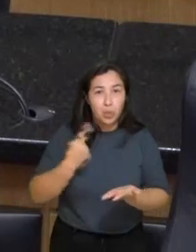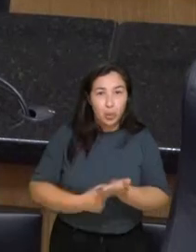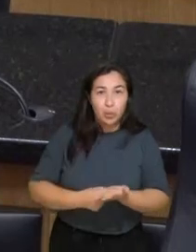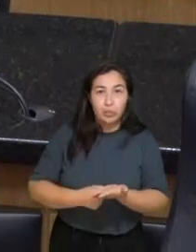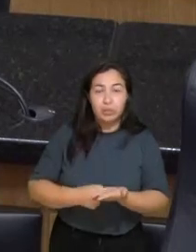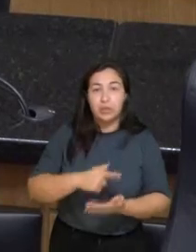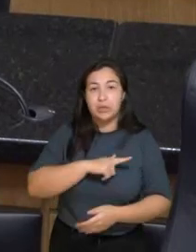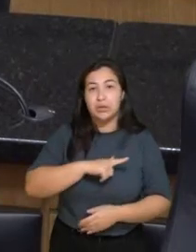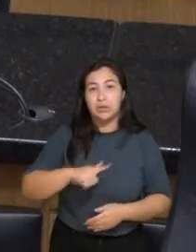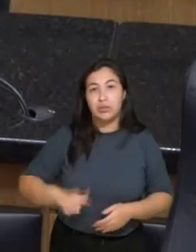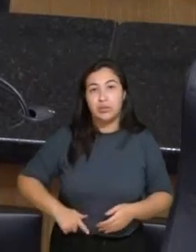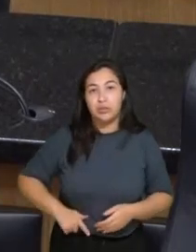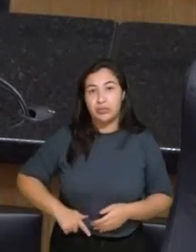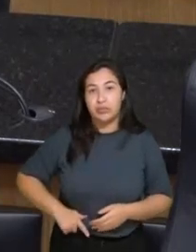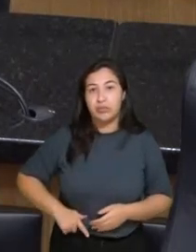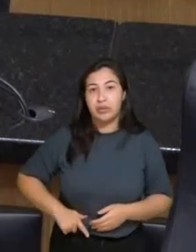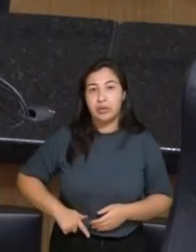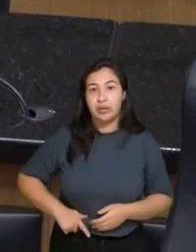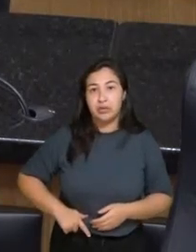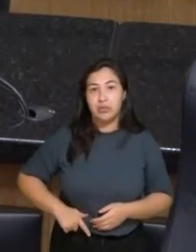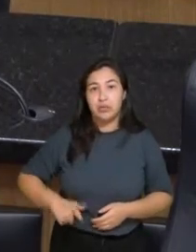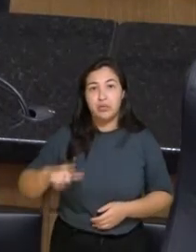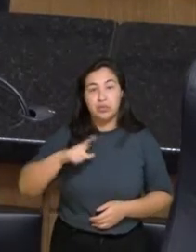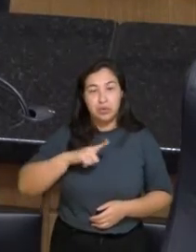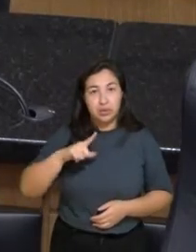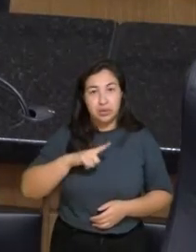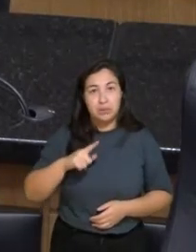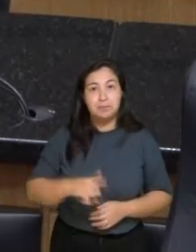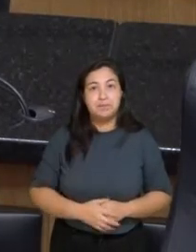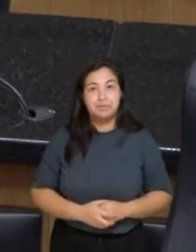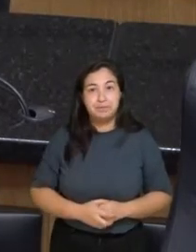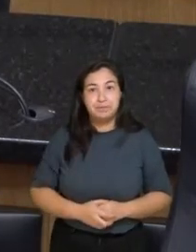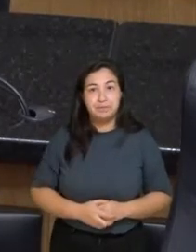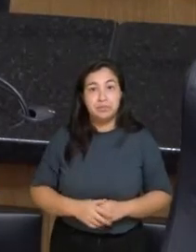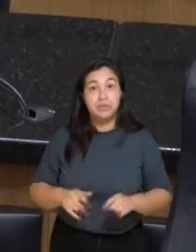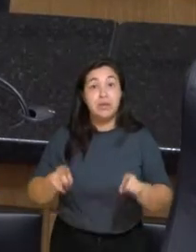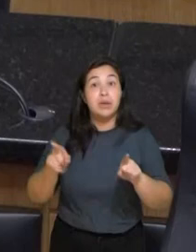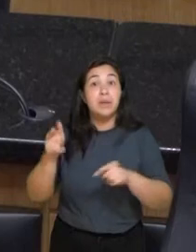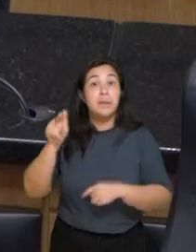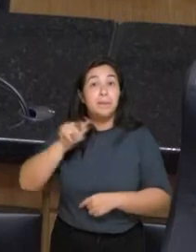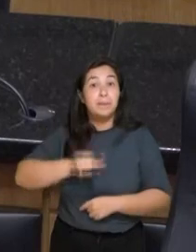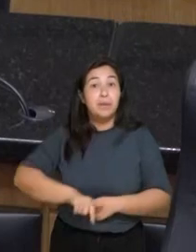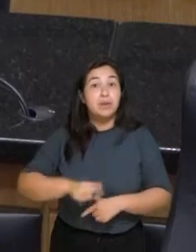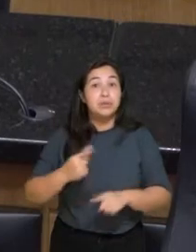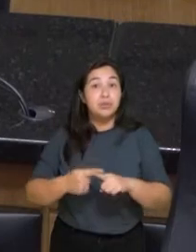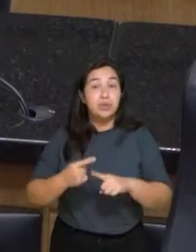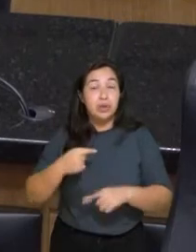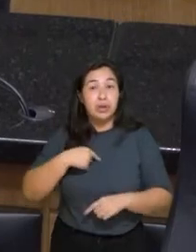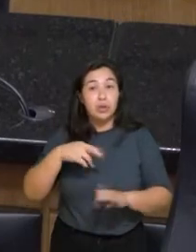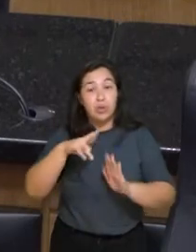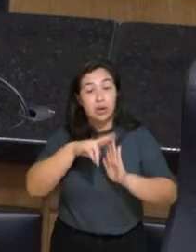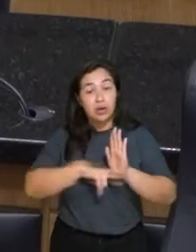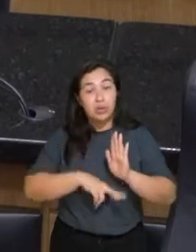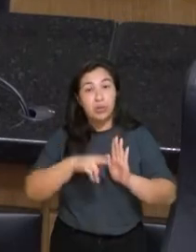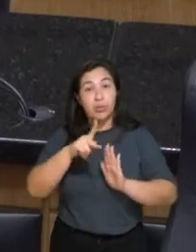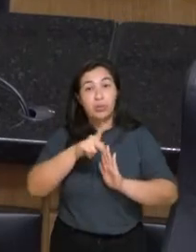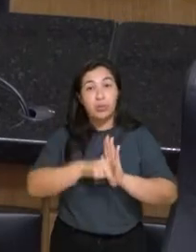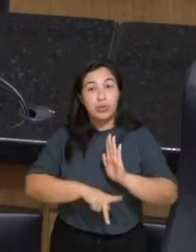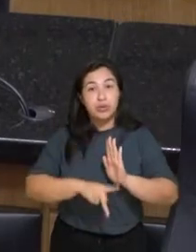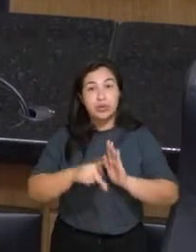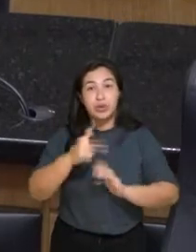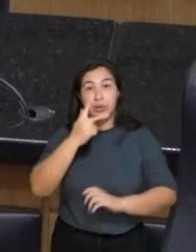tenha ocorrido, que a compreensão tenha partido também do Executivo, até porque eu sou relator de um projeto